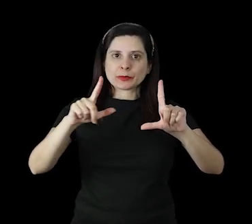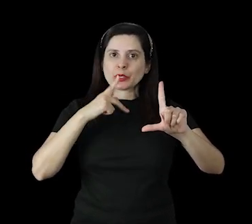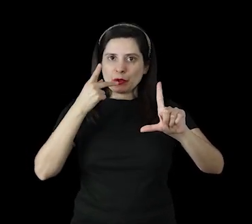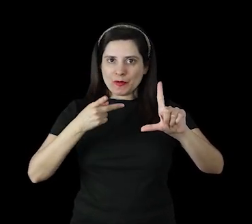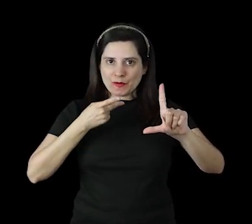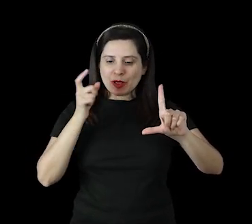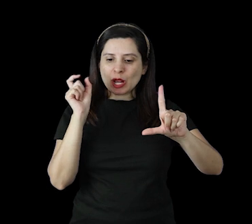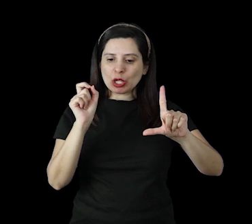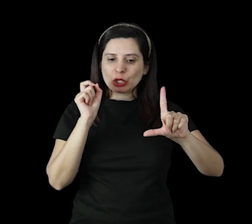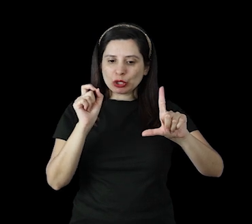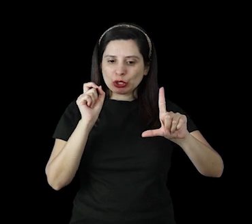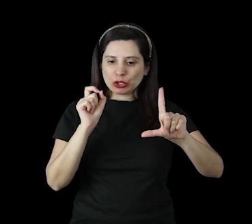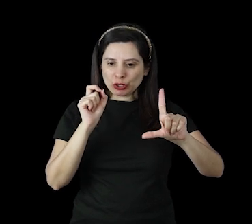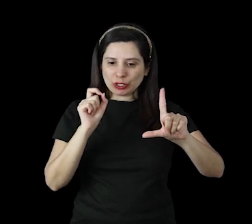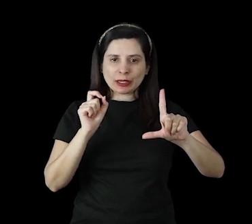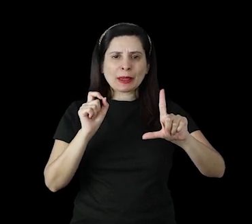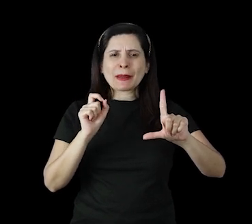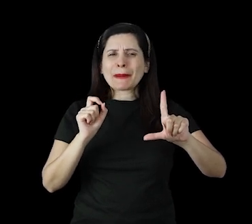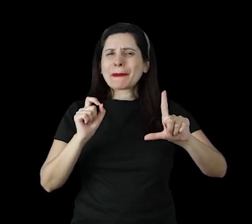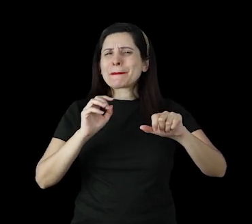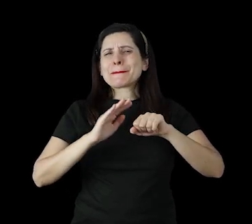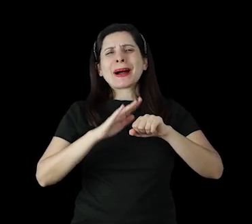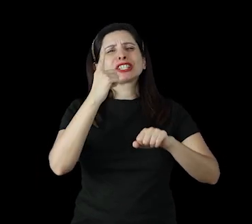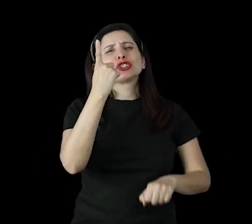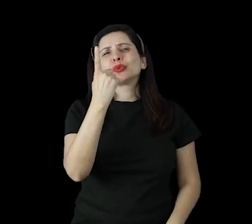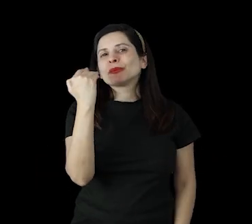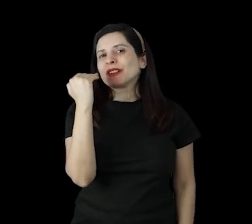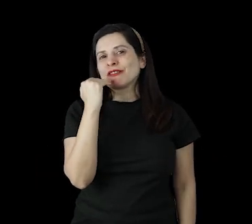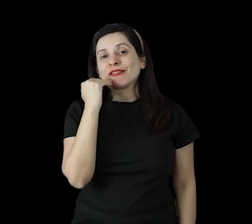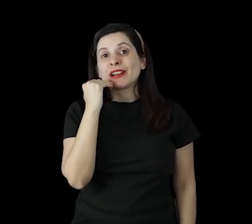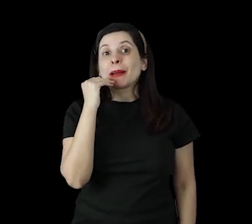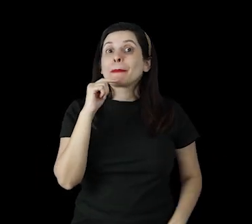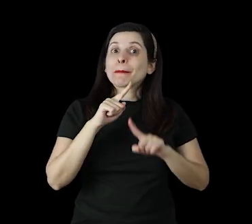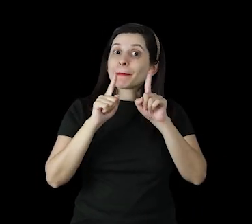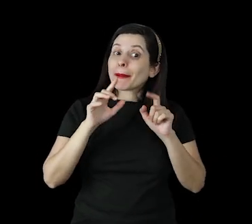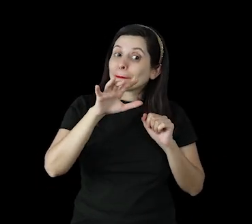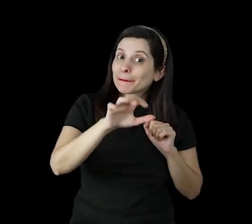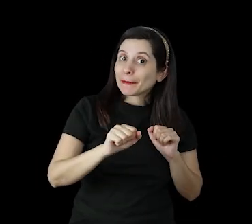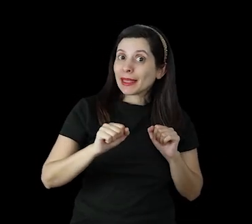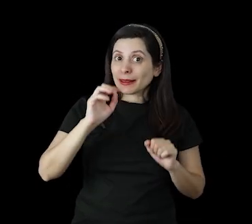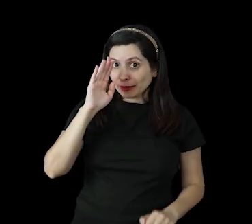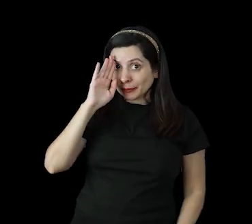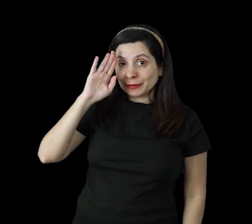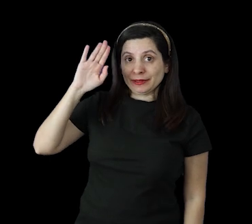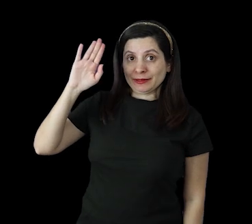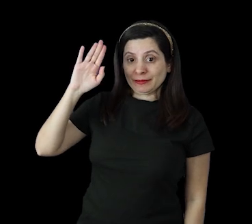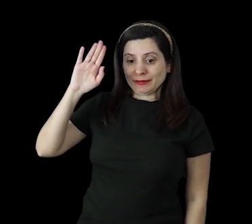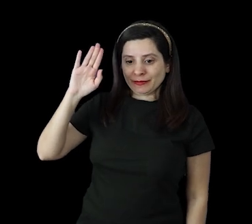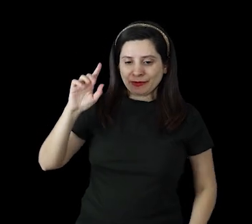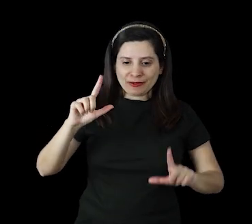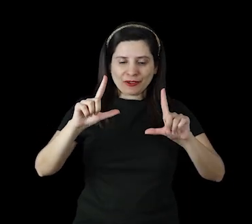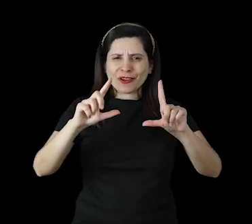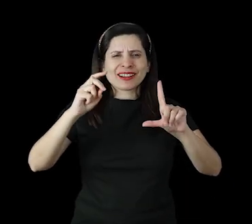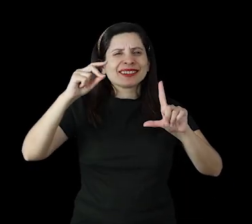falei que vai ter mais de uma falha, mas você sempre pega uma principal. E aí aqui eu estava fazendo,